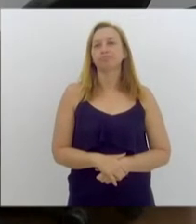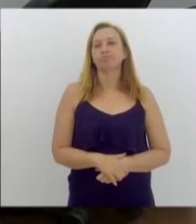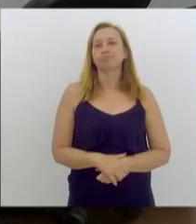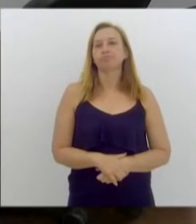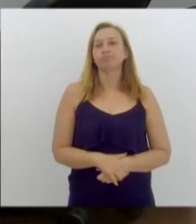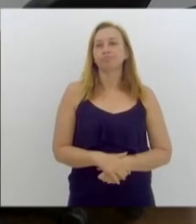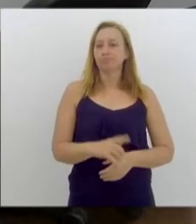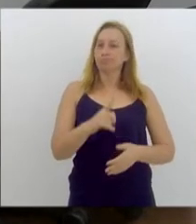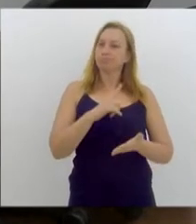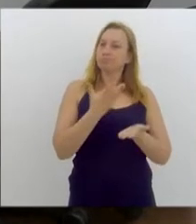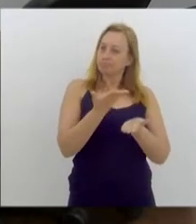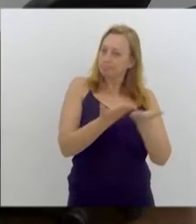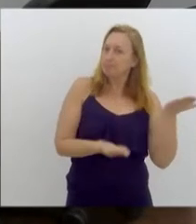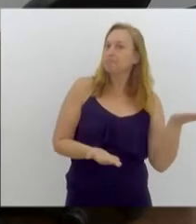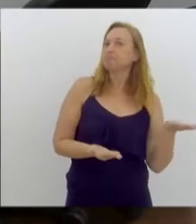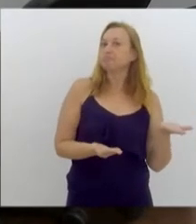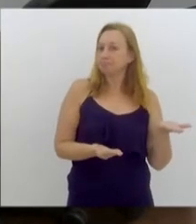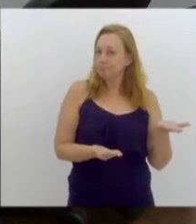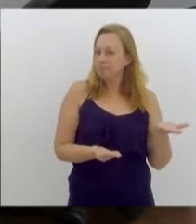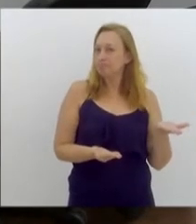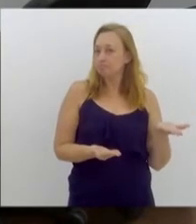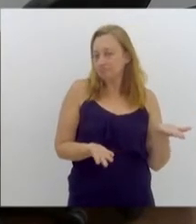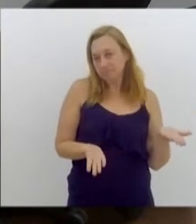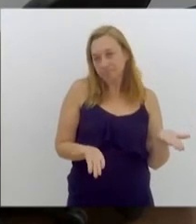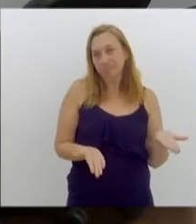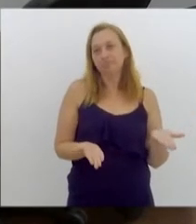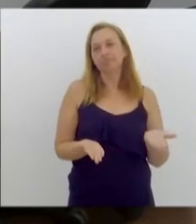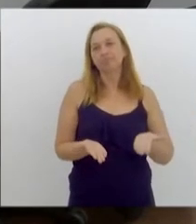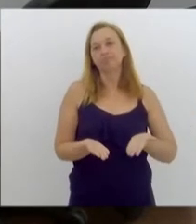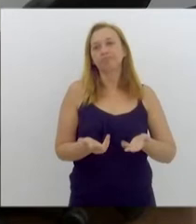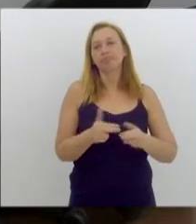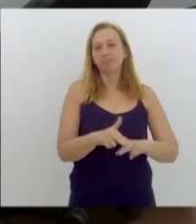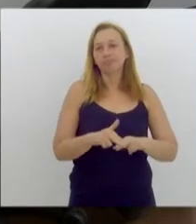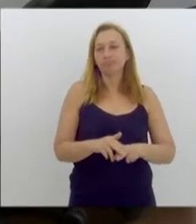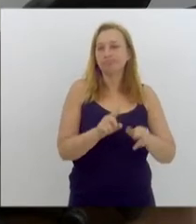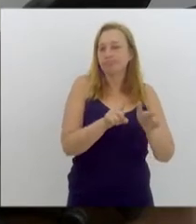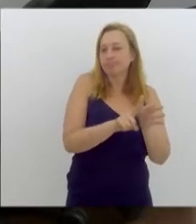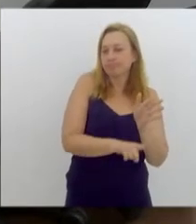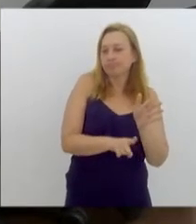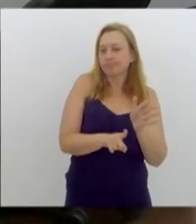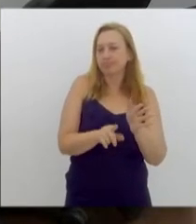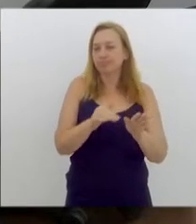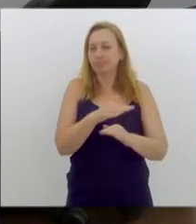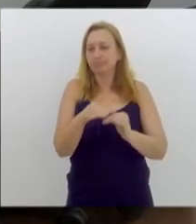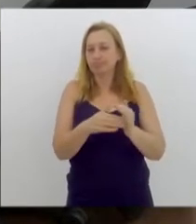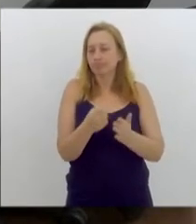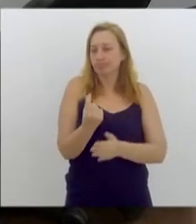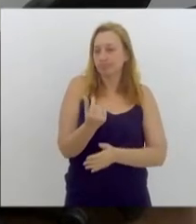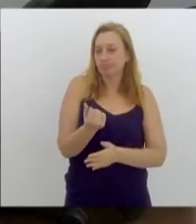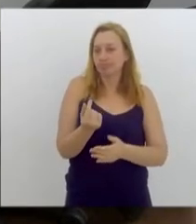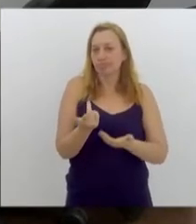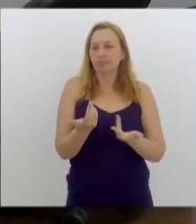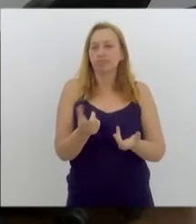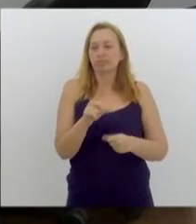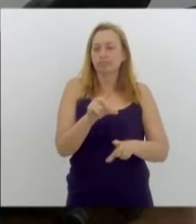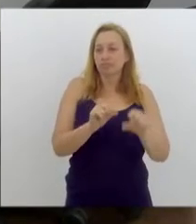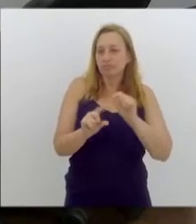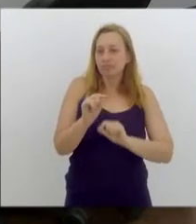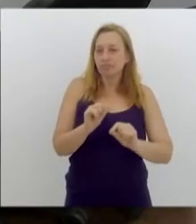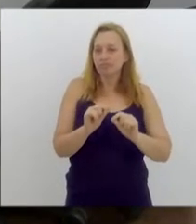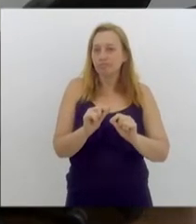perdas em função da redução da alíquota que é uma decisão que foi